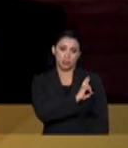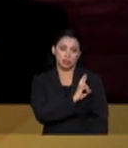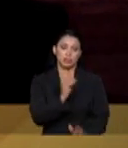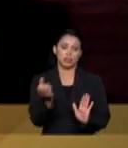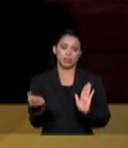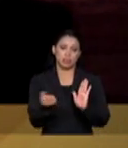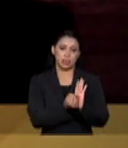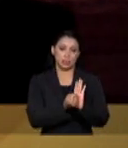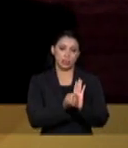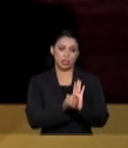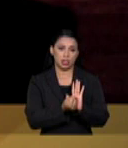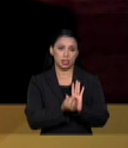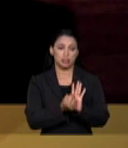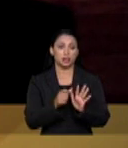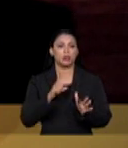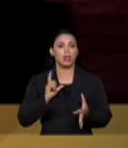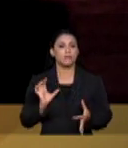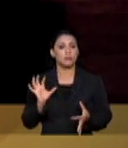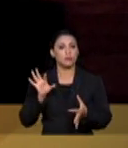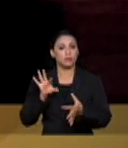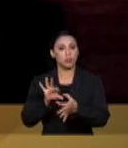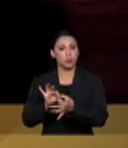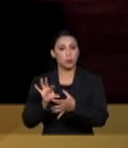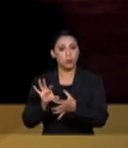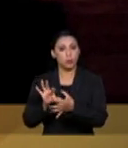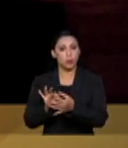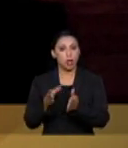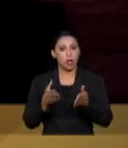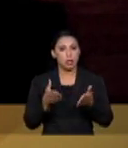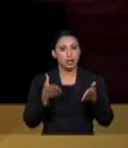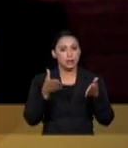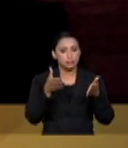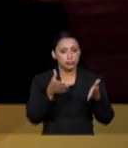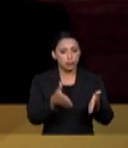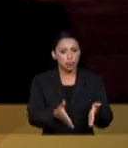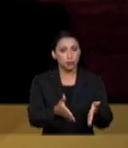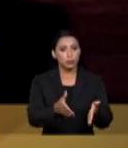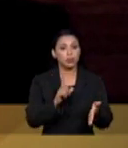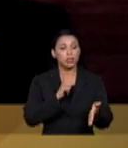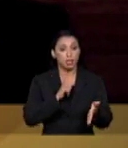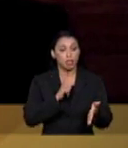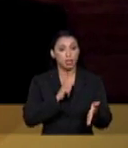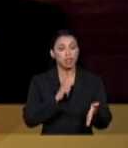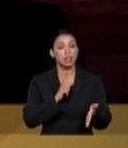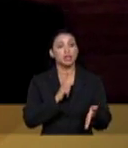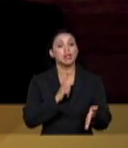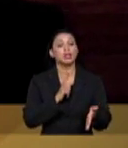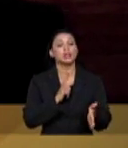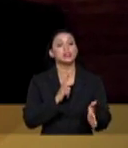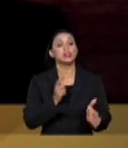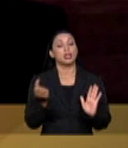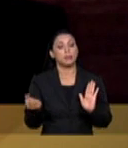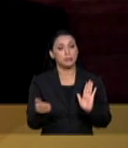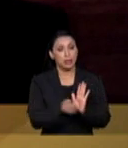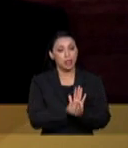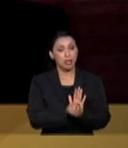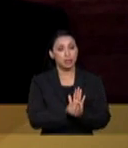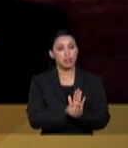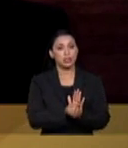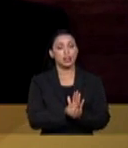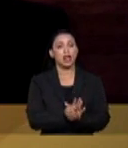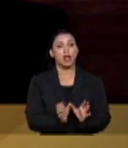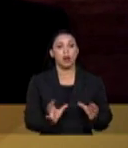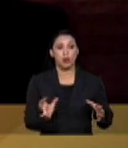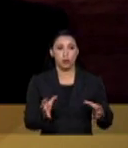vinculada e afetada a específica função de servir de habitat para etnia